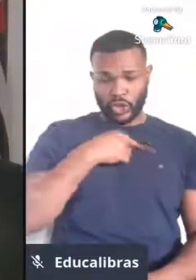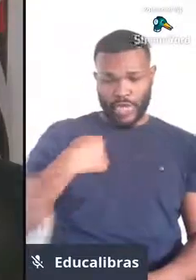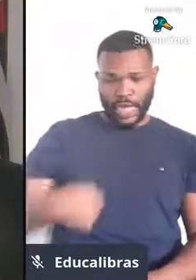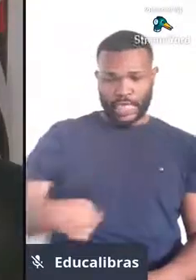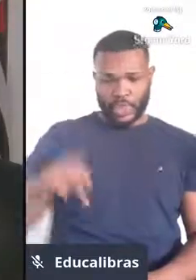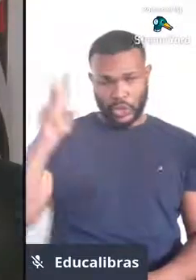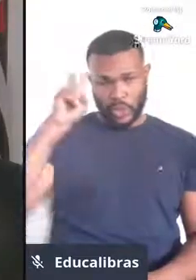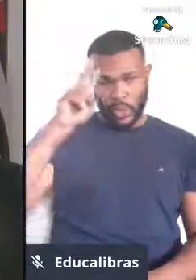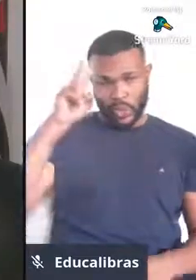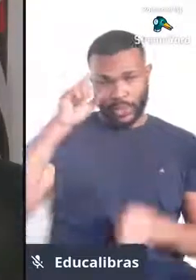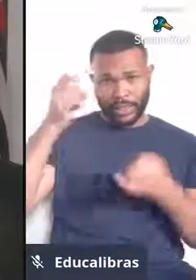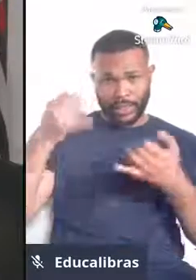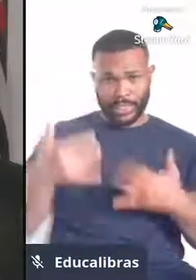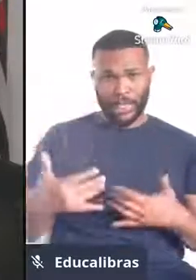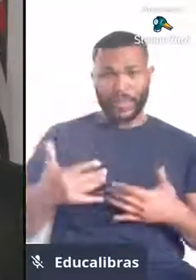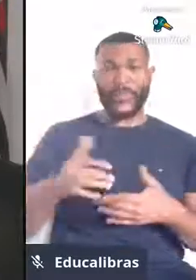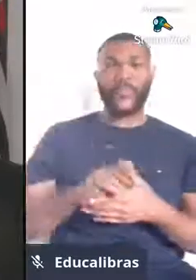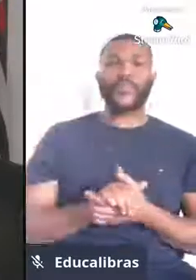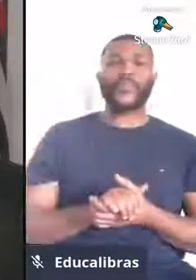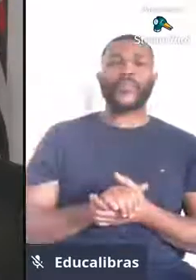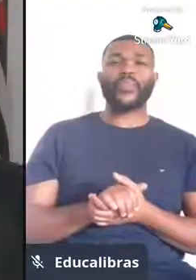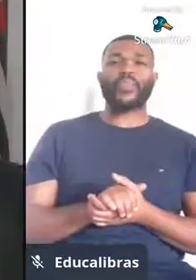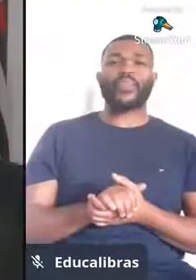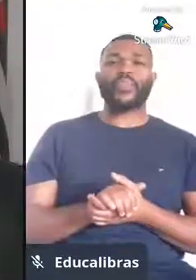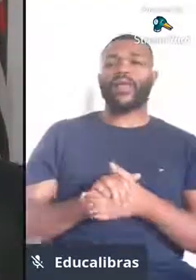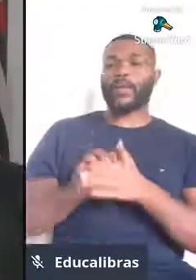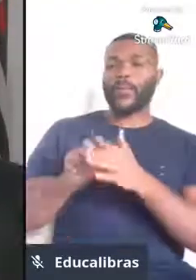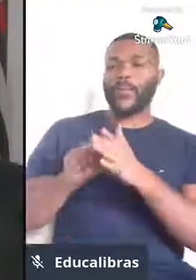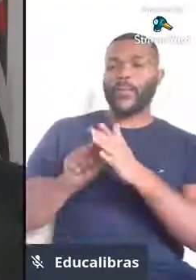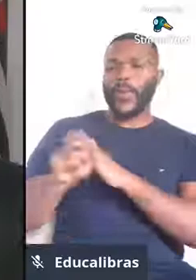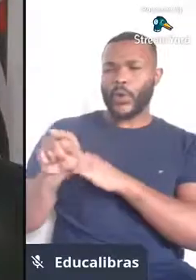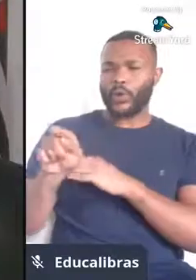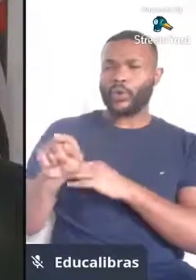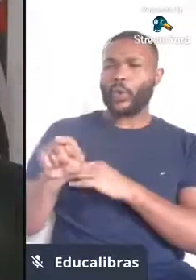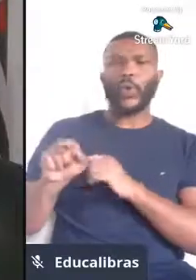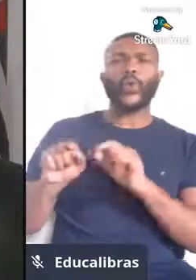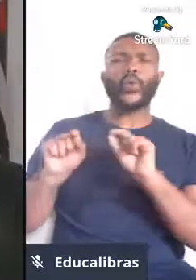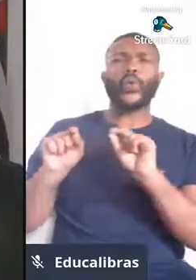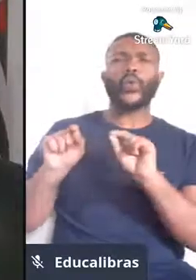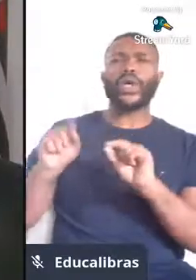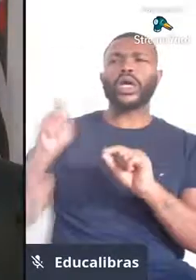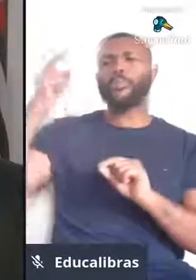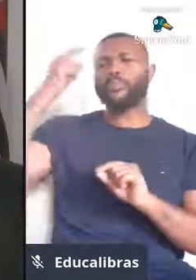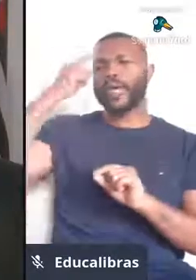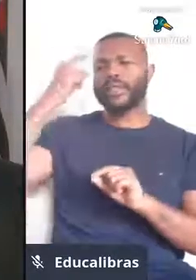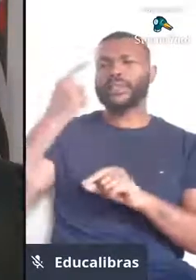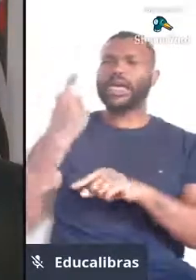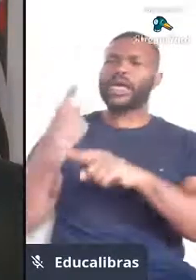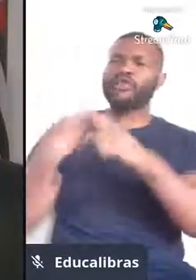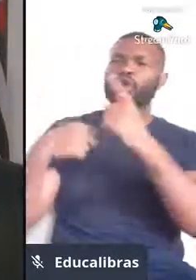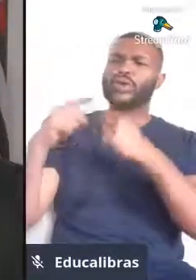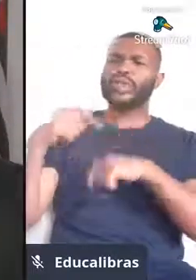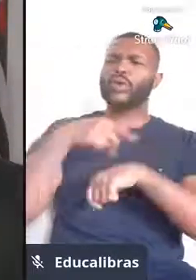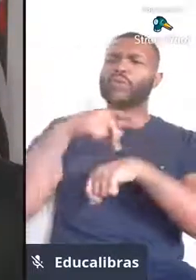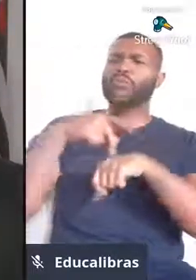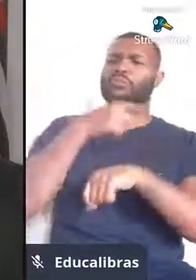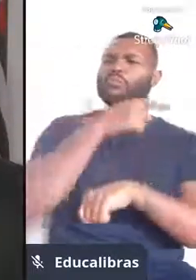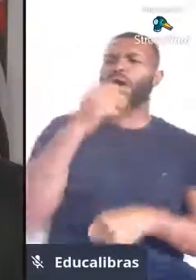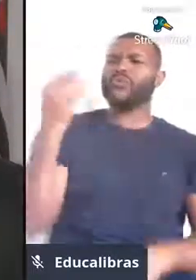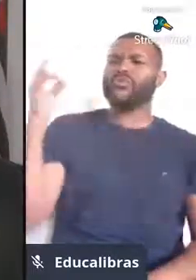Deng Xiaoping, na verdade, ele perguntado sobre o que ele achava da Revolução Francesa, ele falou